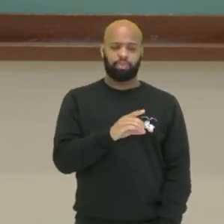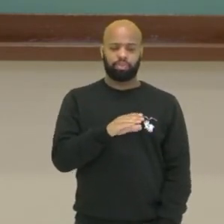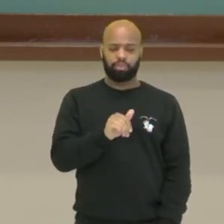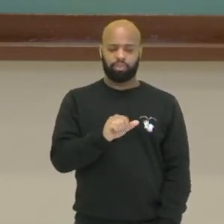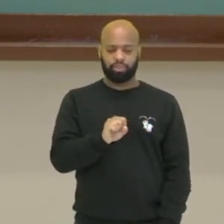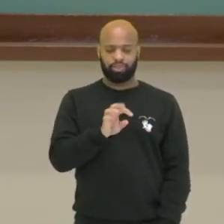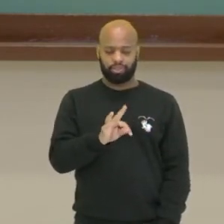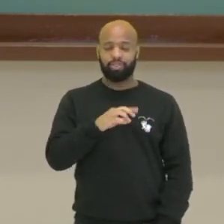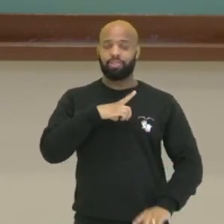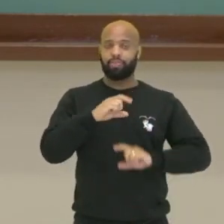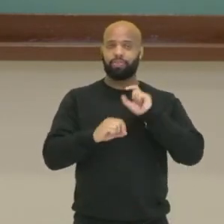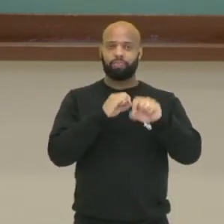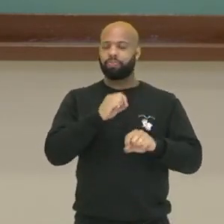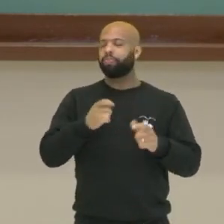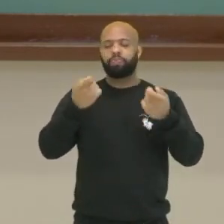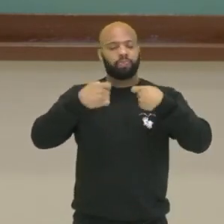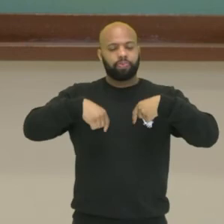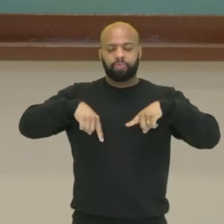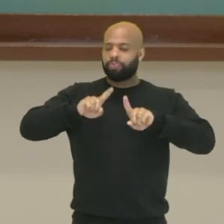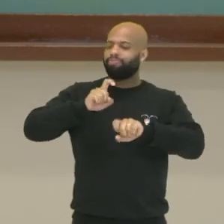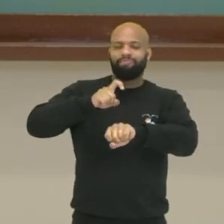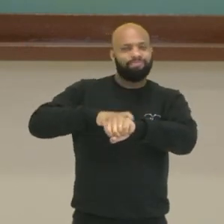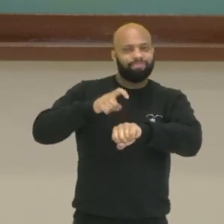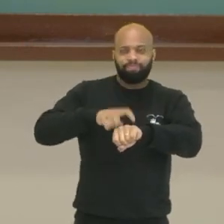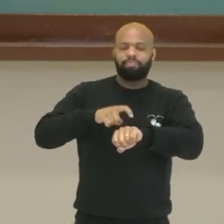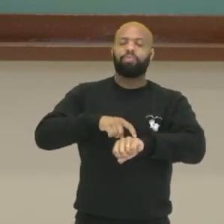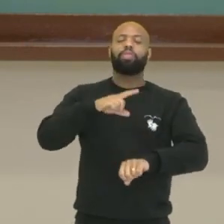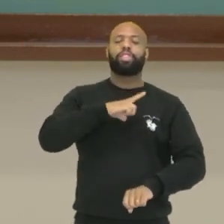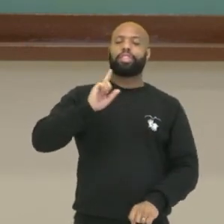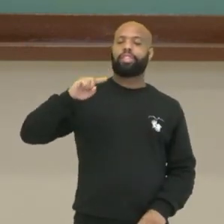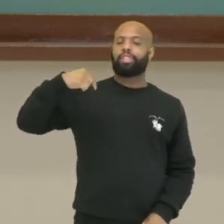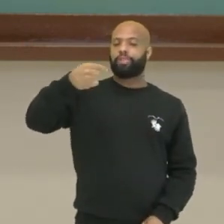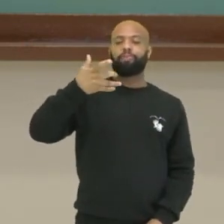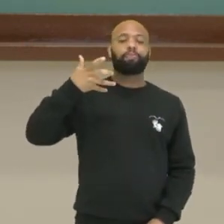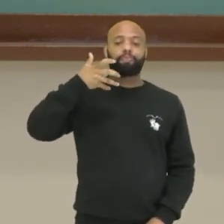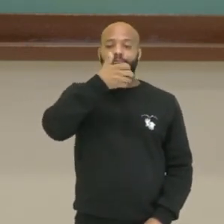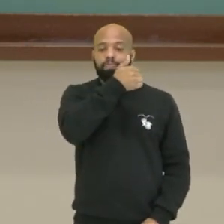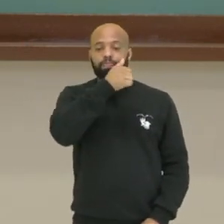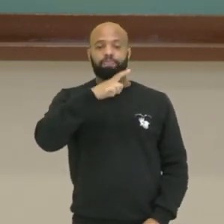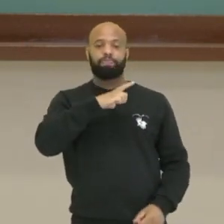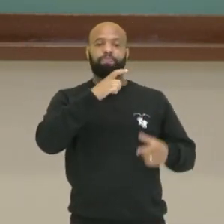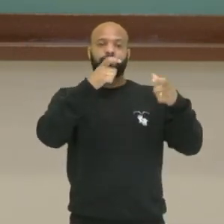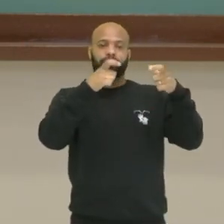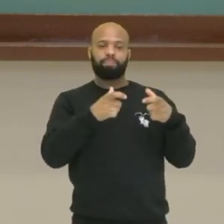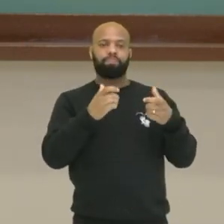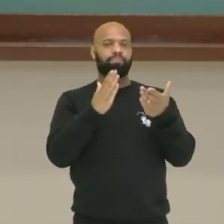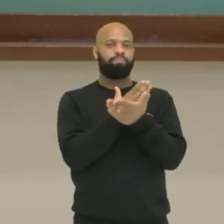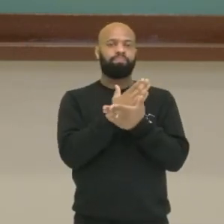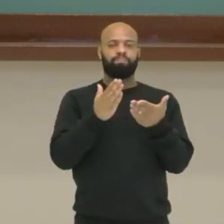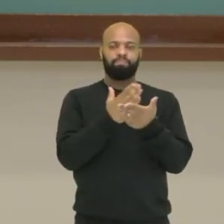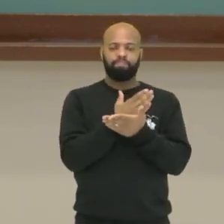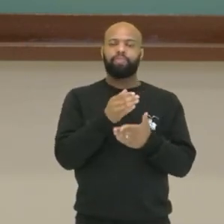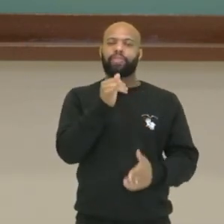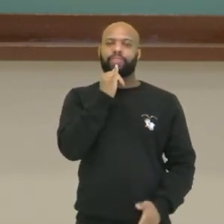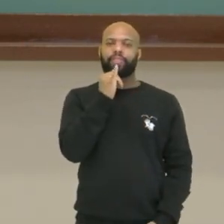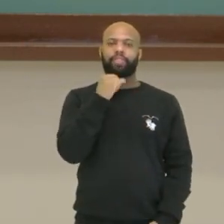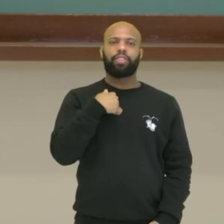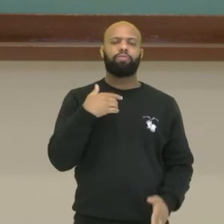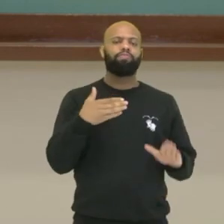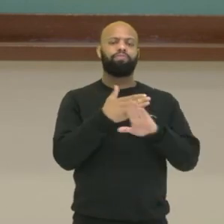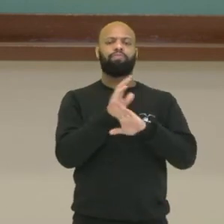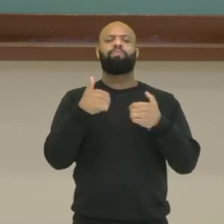podcast, você não precisa se preocupar, você vai ter ele disponível para a hora que você bem entender. Então, estou indo lá no ônibus